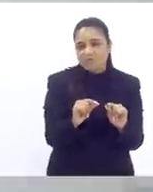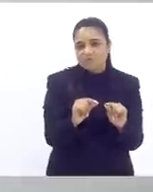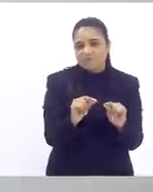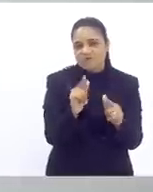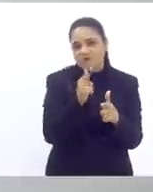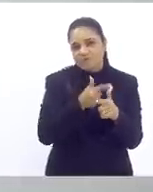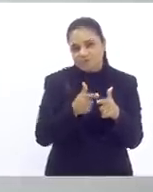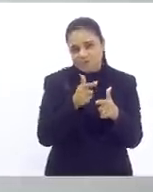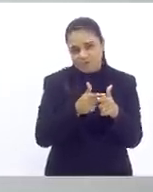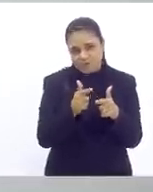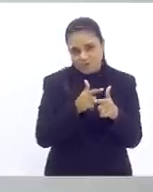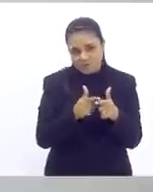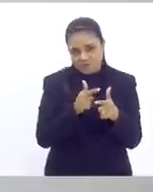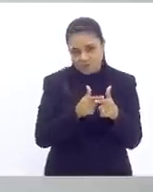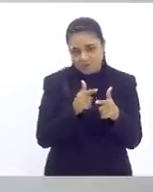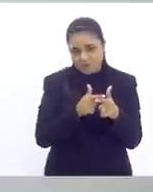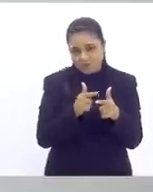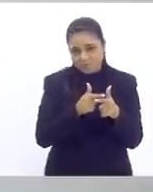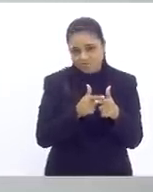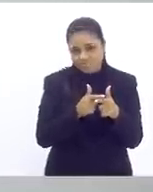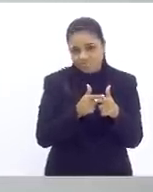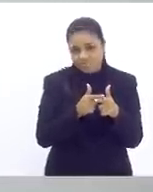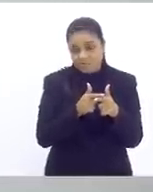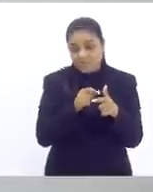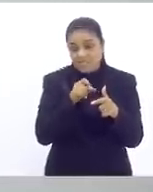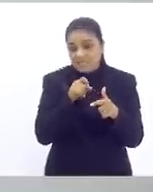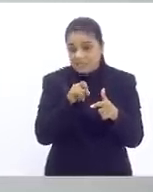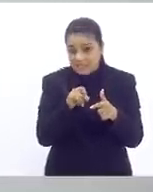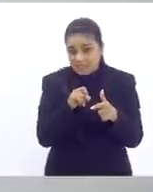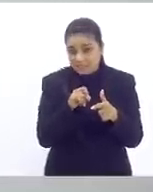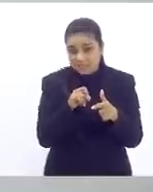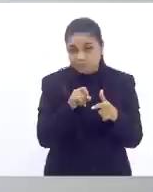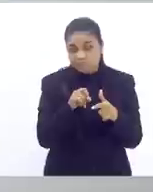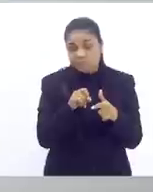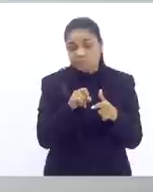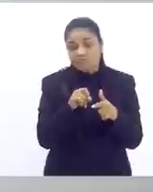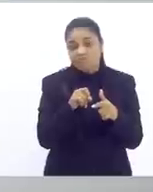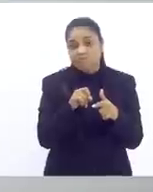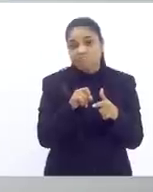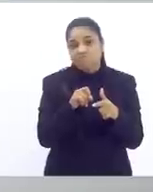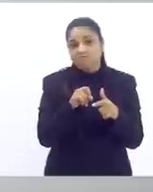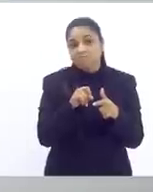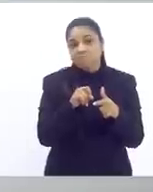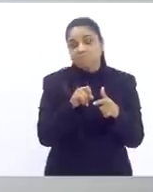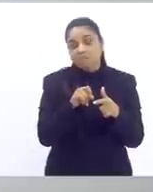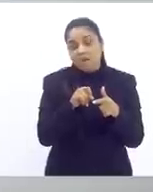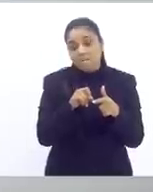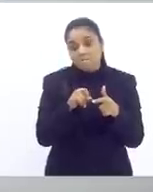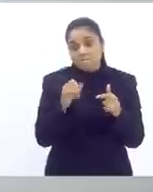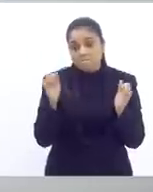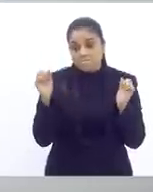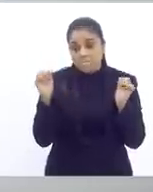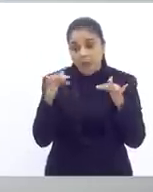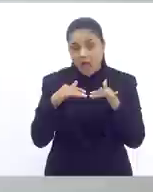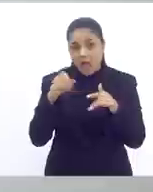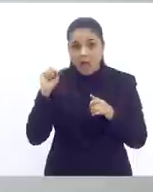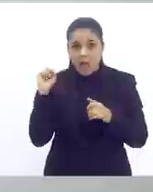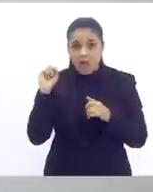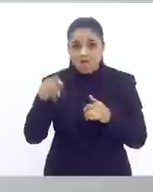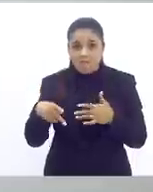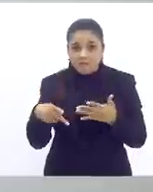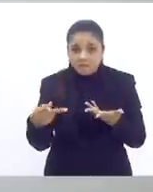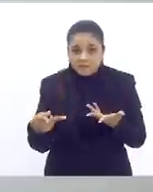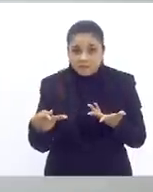desse tipo de problema que vai se tornar cada vez mais corriqueiro porque a gente teve já né